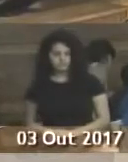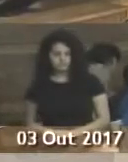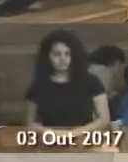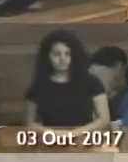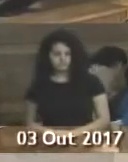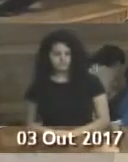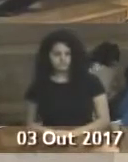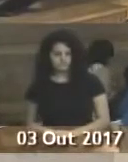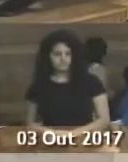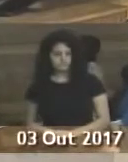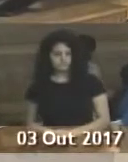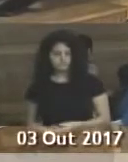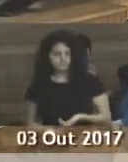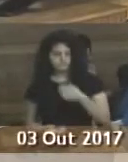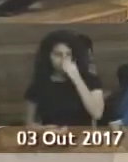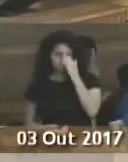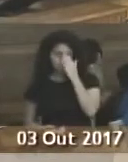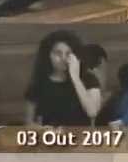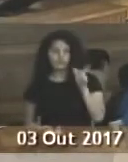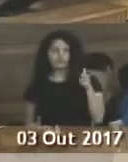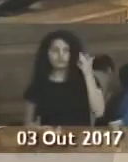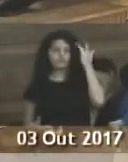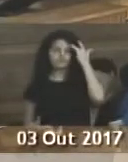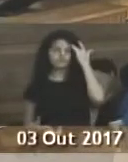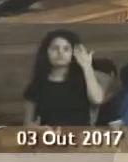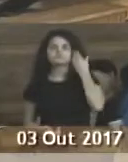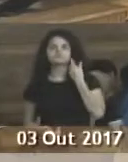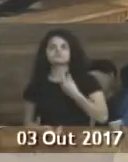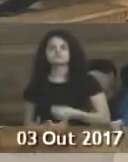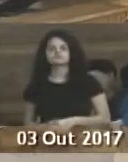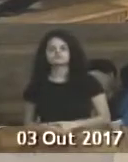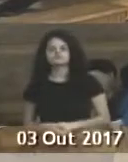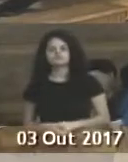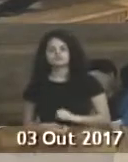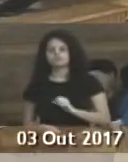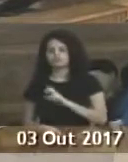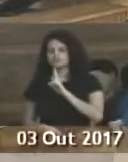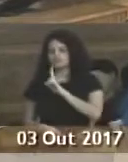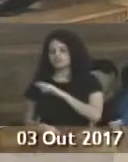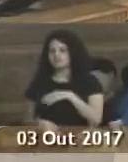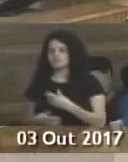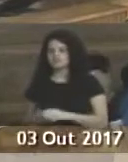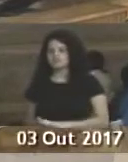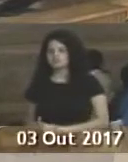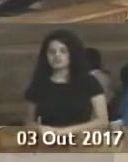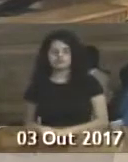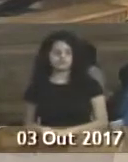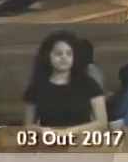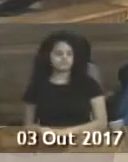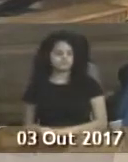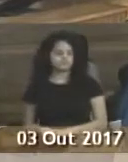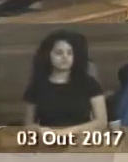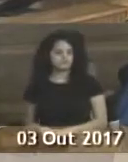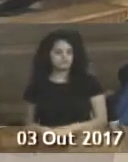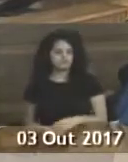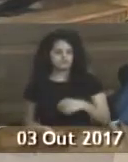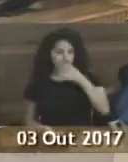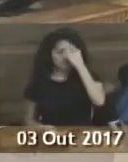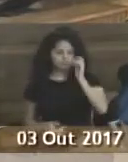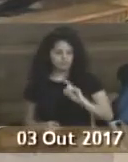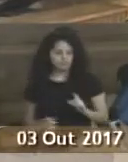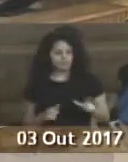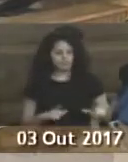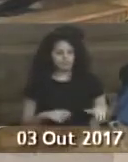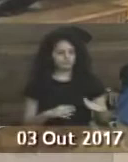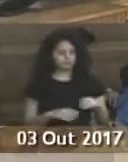pensei em fazer uma moção de repúdio, mas isso a gente só dá ibope para quem não merece ter ibope. Então, ele já não vai para o Teatro Municipal. As pessoas que